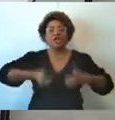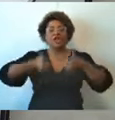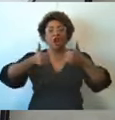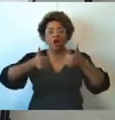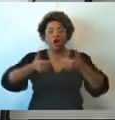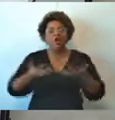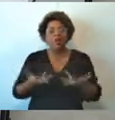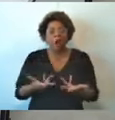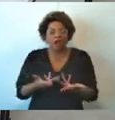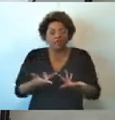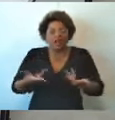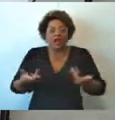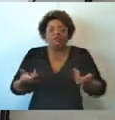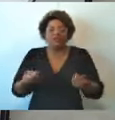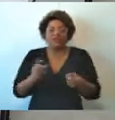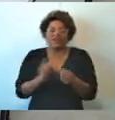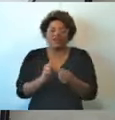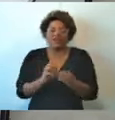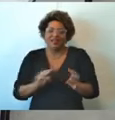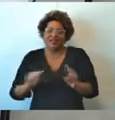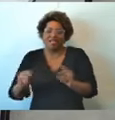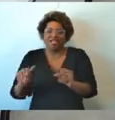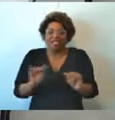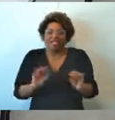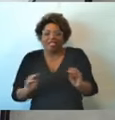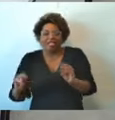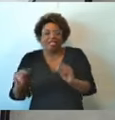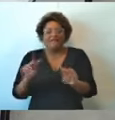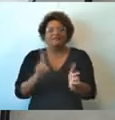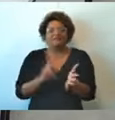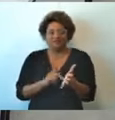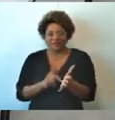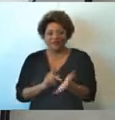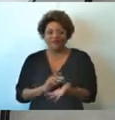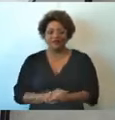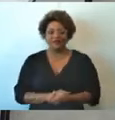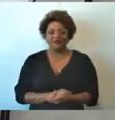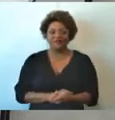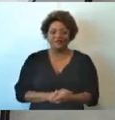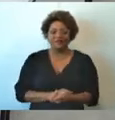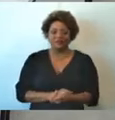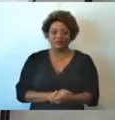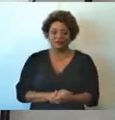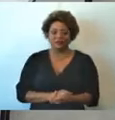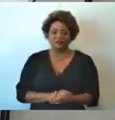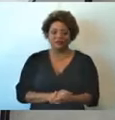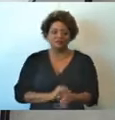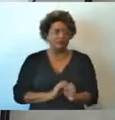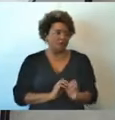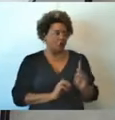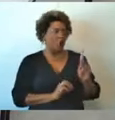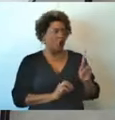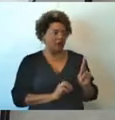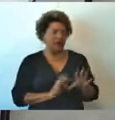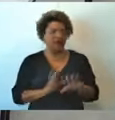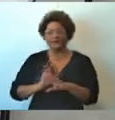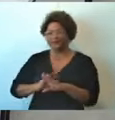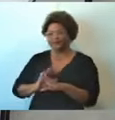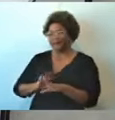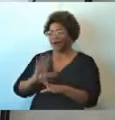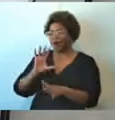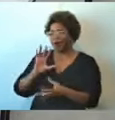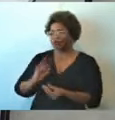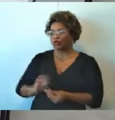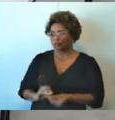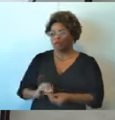concluir minha fala, é muito legal que a senhora esteja fazendo esse estudo, né? E é